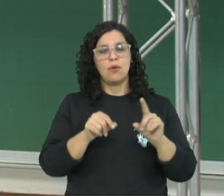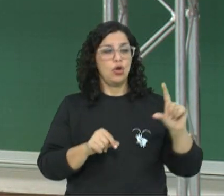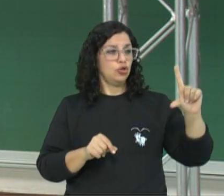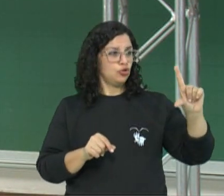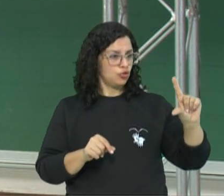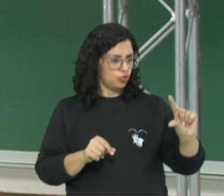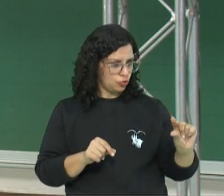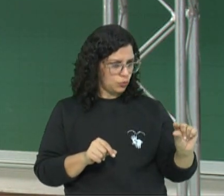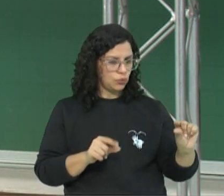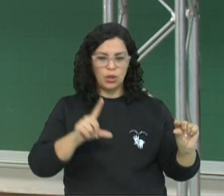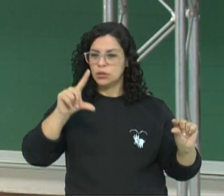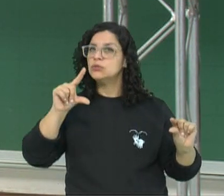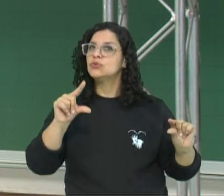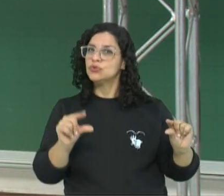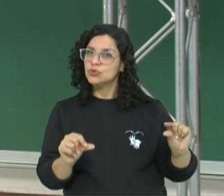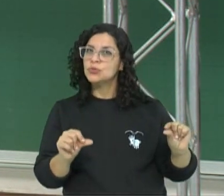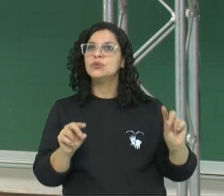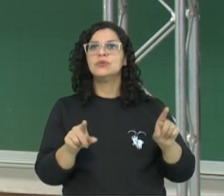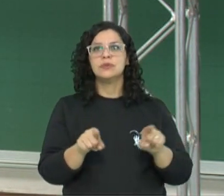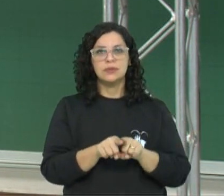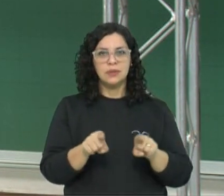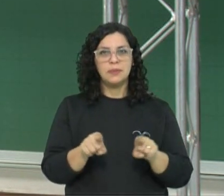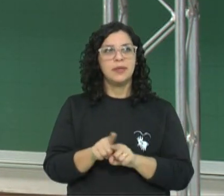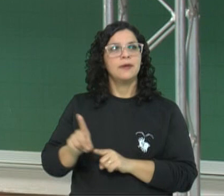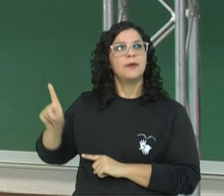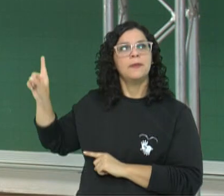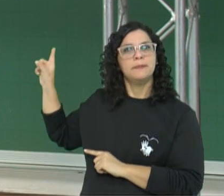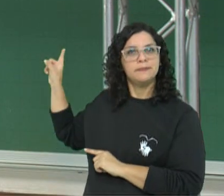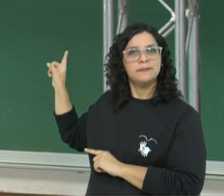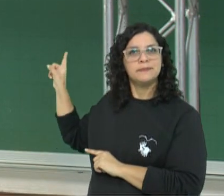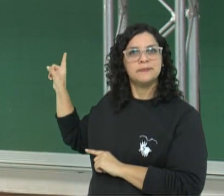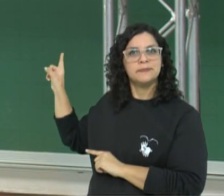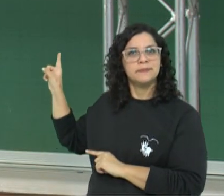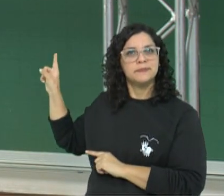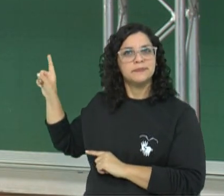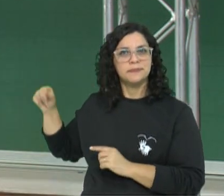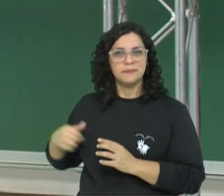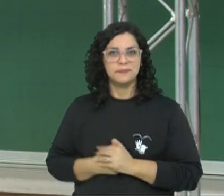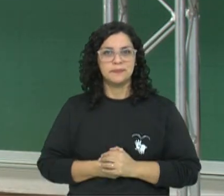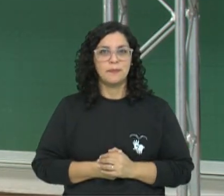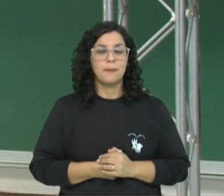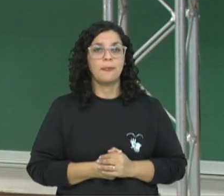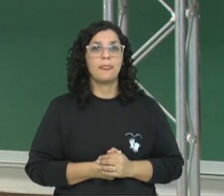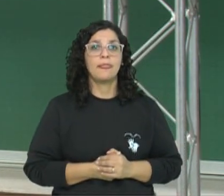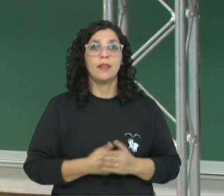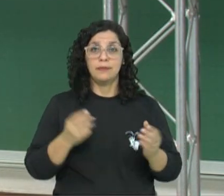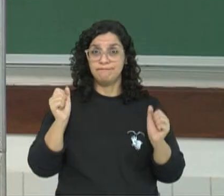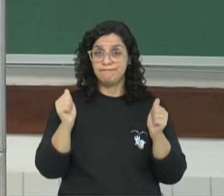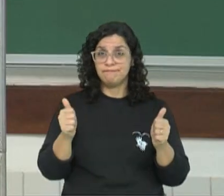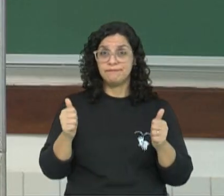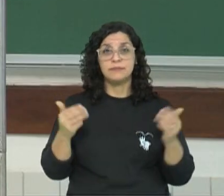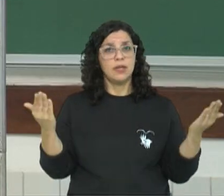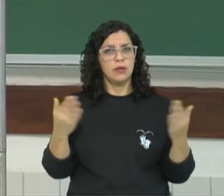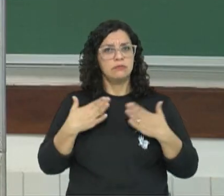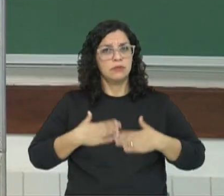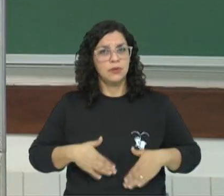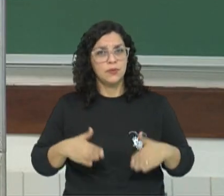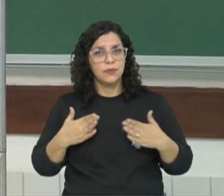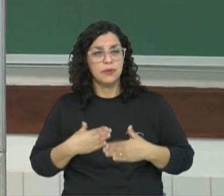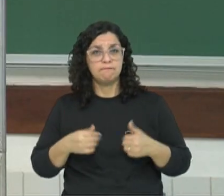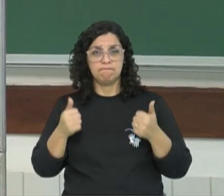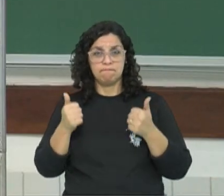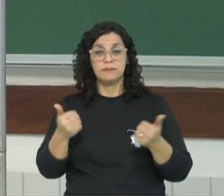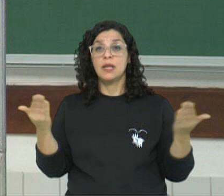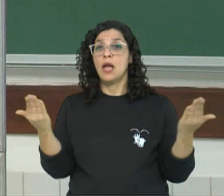a massa específica, significa que eu vou diminuir a massa. Beleza? Tranquilidade? De